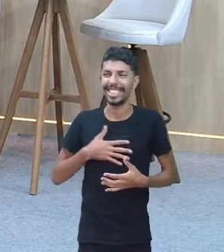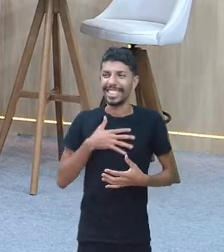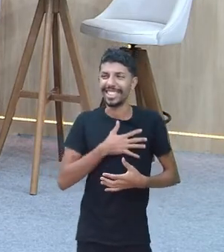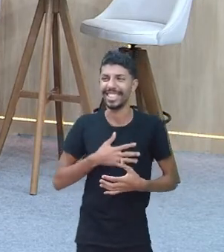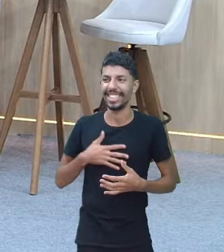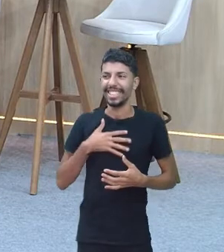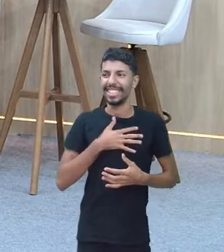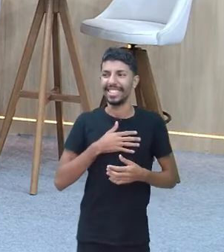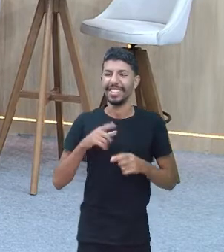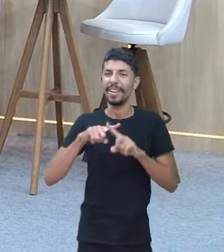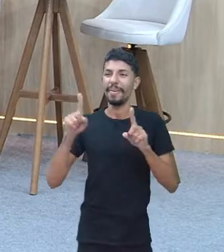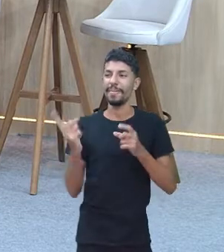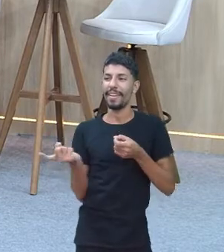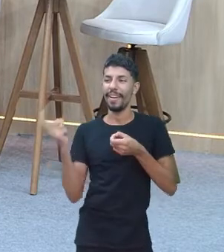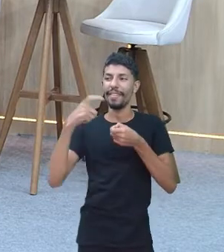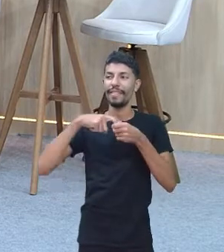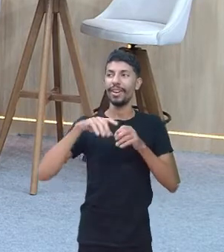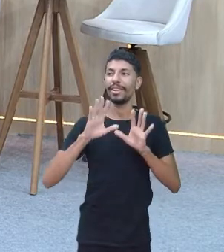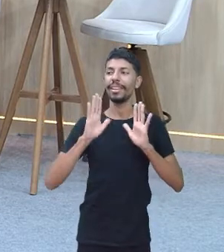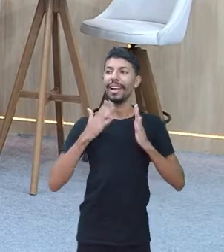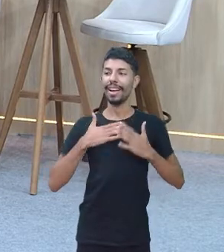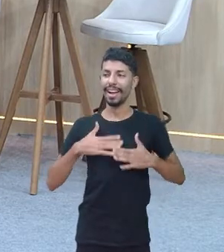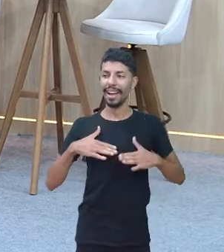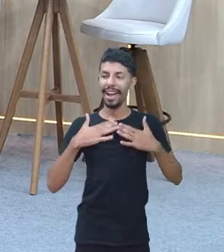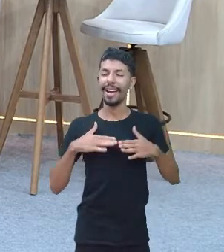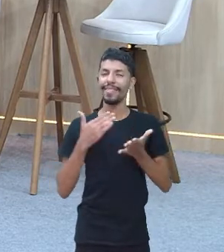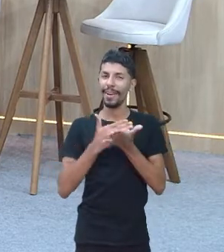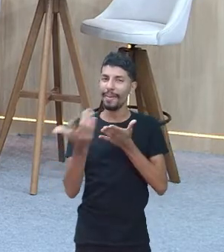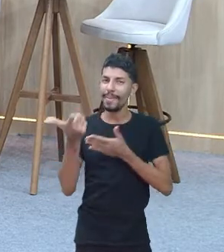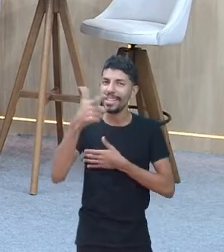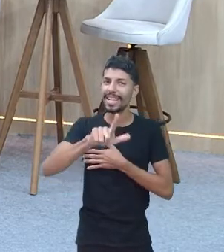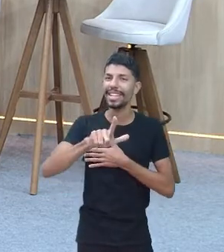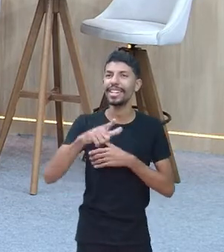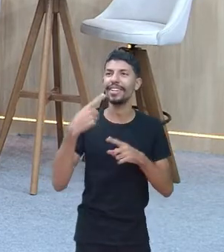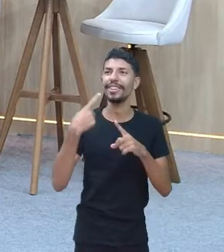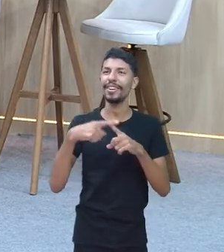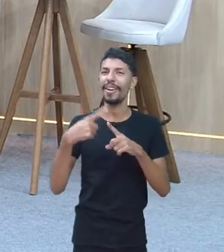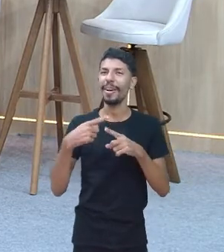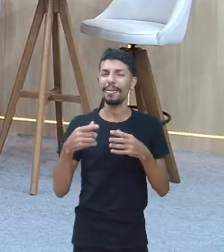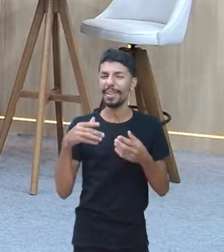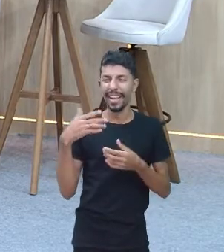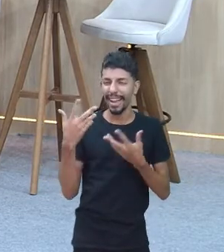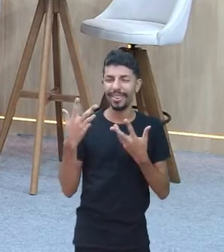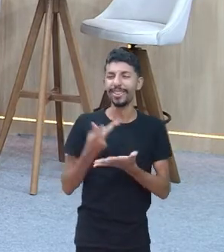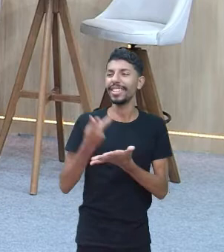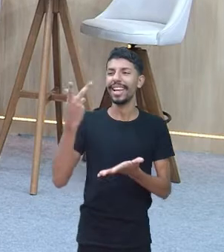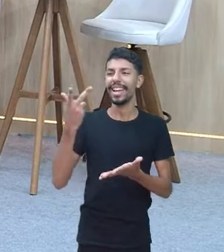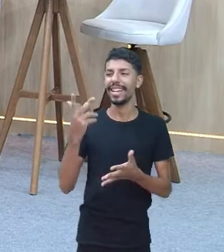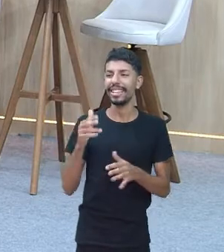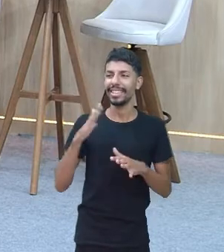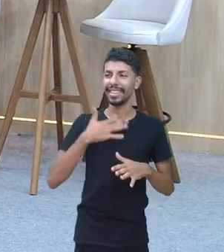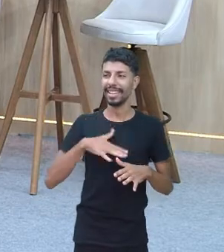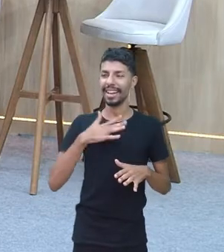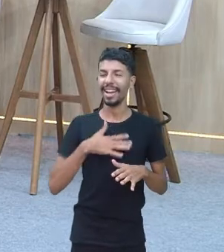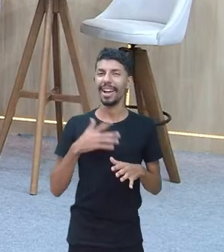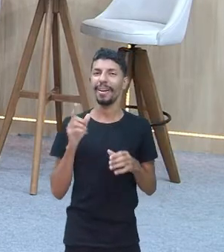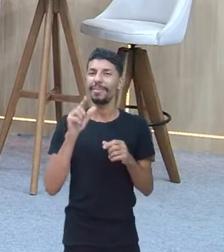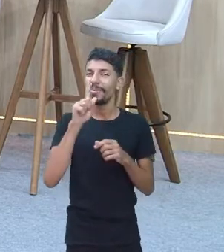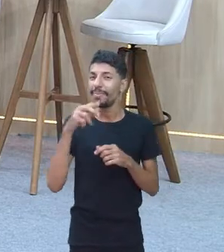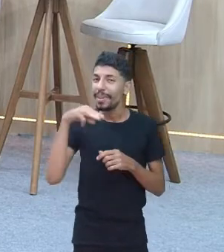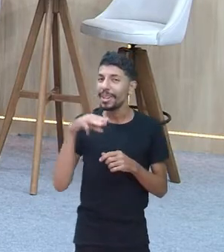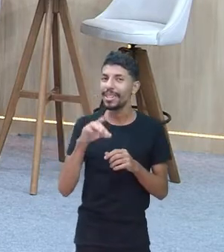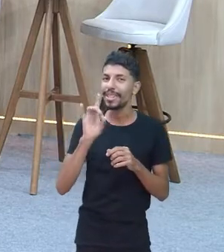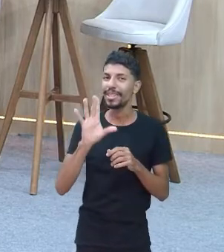baixa, mas ele já voltando e vai começar tudo de novo, porque o ao vivo é assim, beleza? Um minutinho só, viu? Não